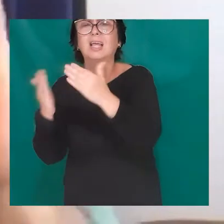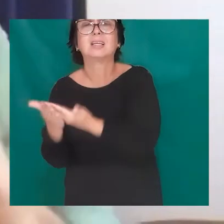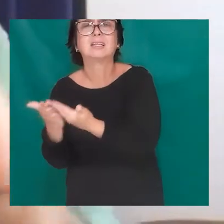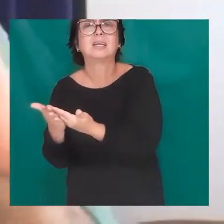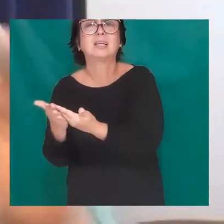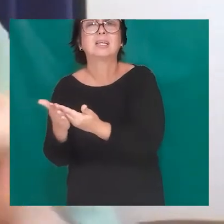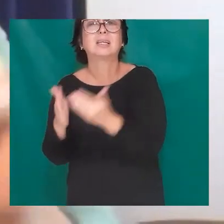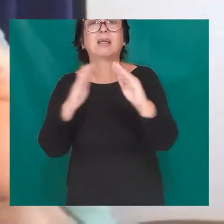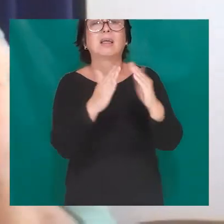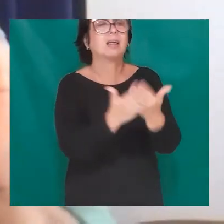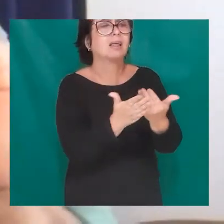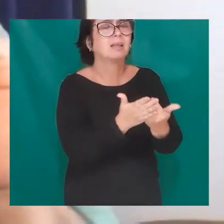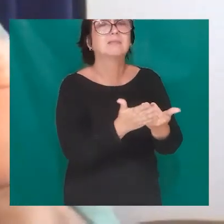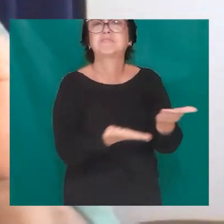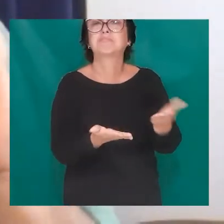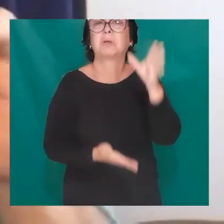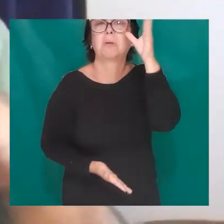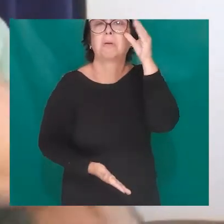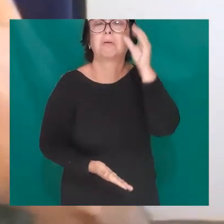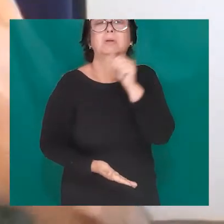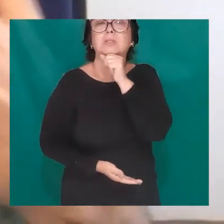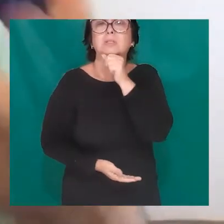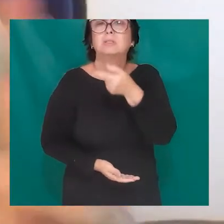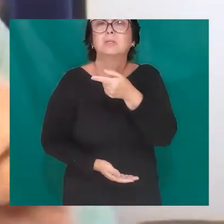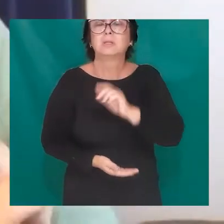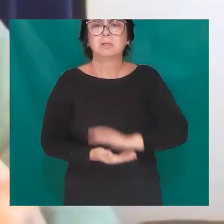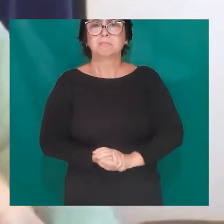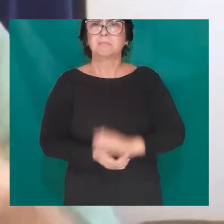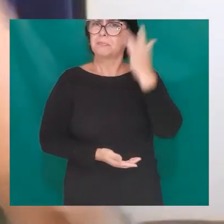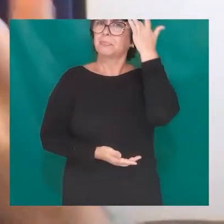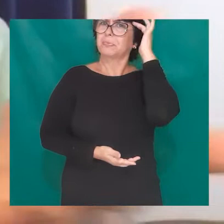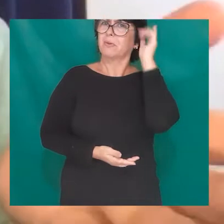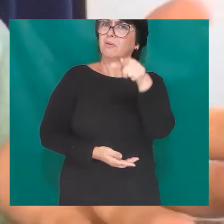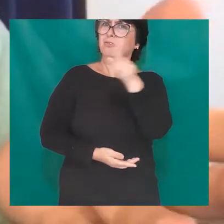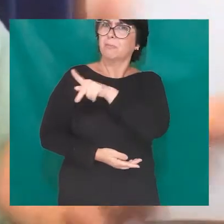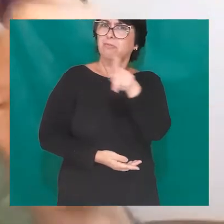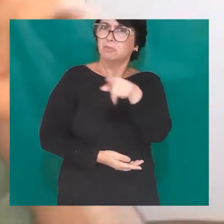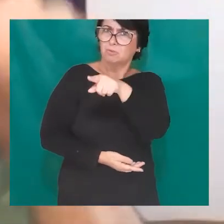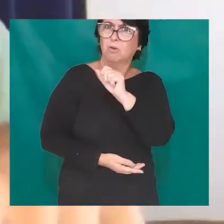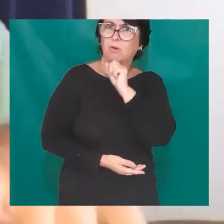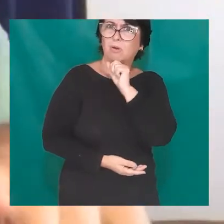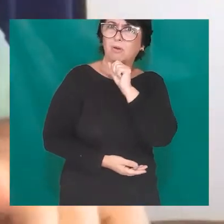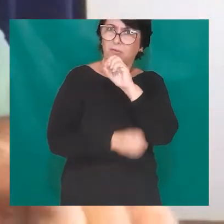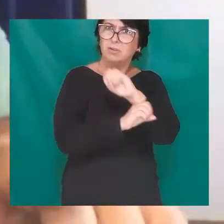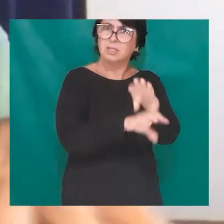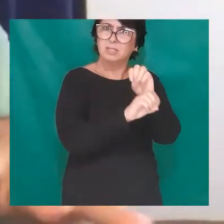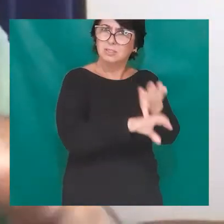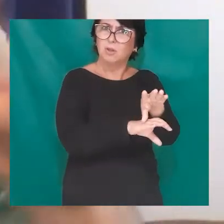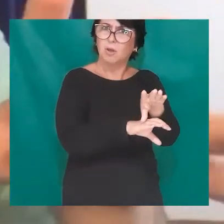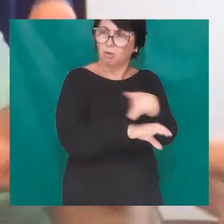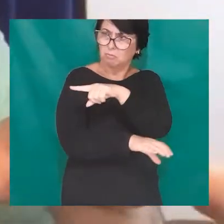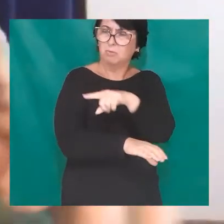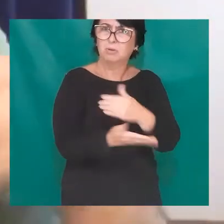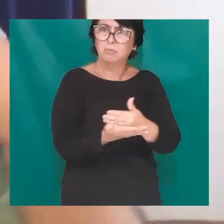uma curiosidade essa eu queria saber mesmo. Porque eu acho que você nunca foi professor, mas você chegou a dar aula em alguma dessas escolas